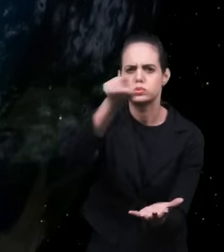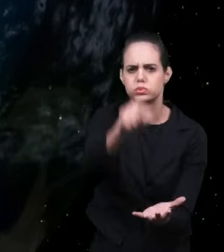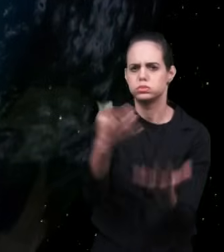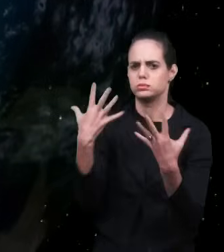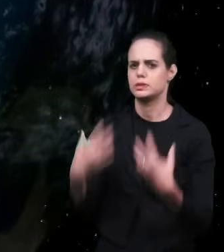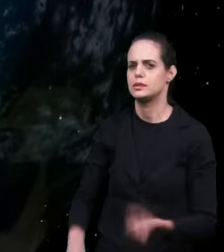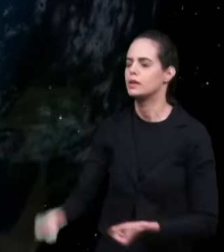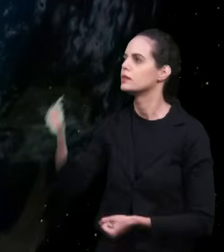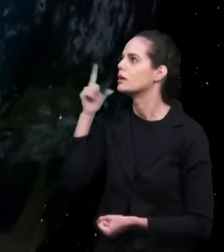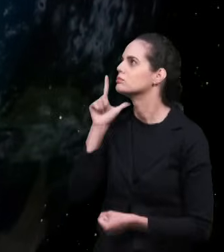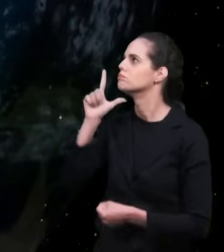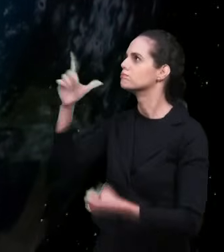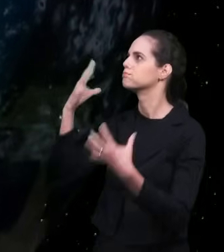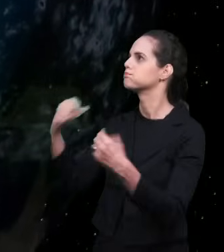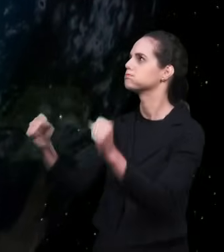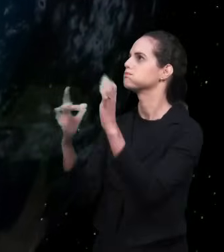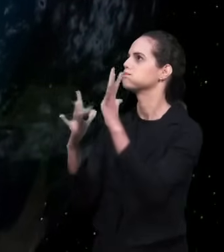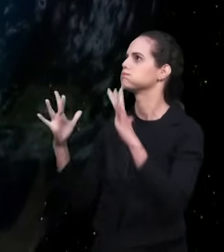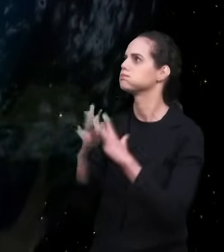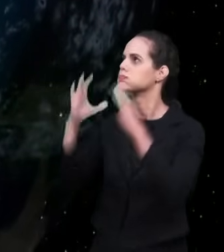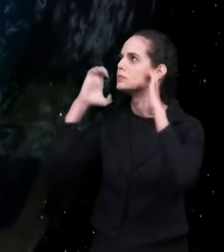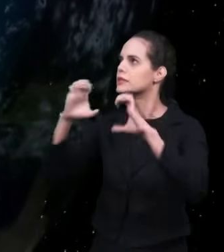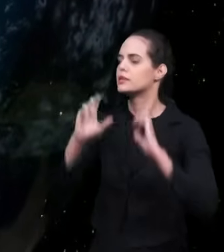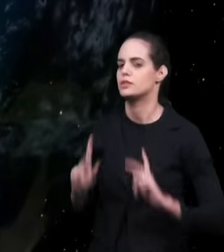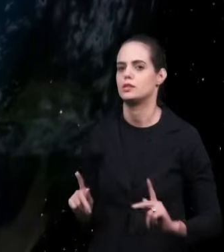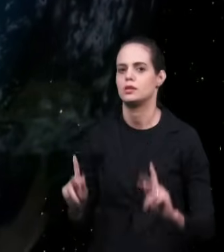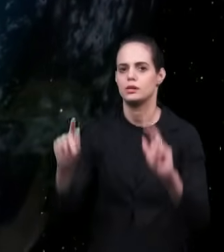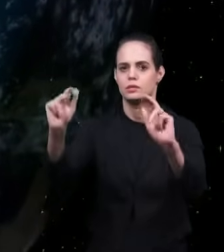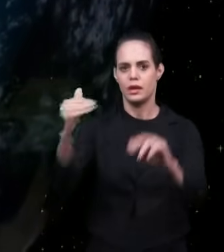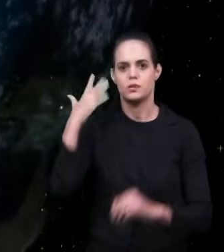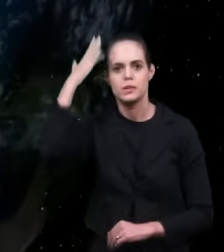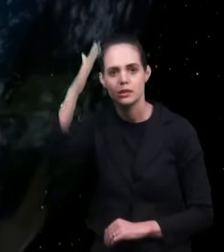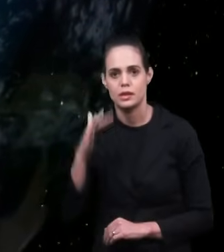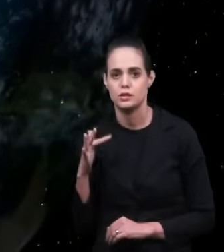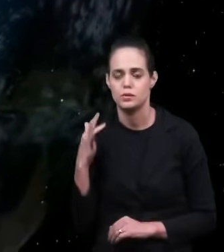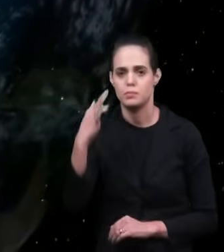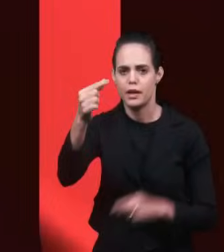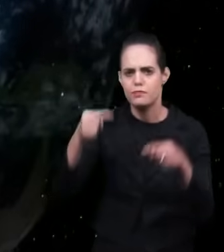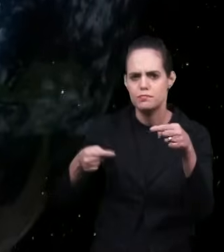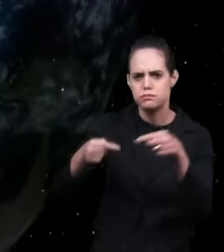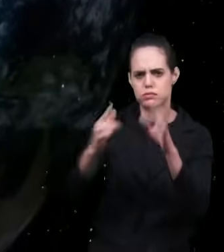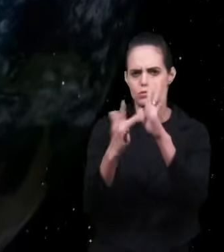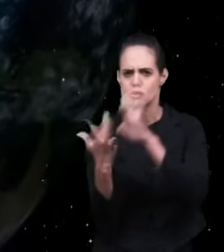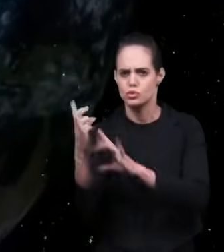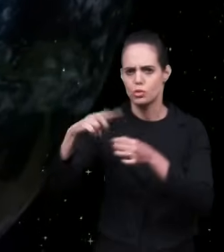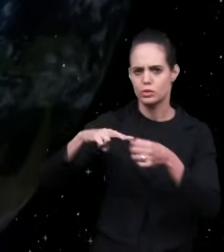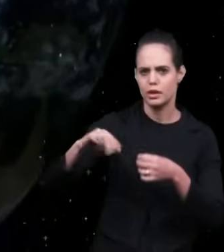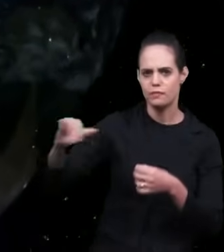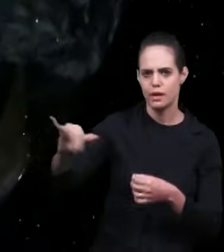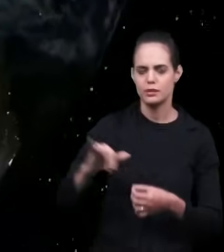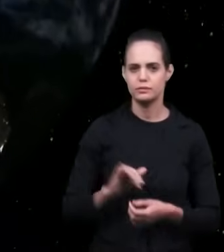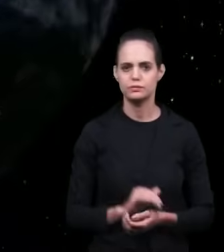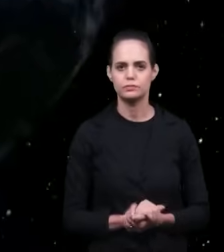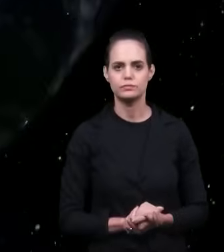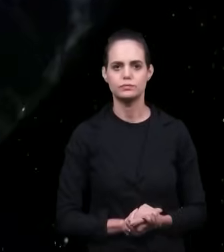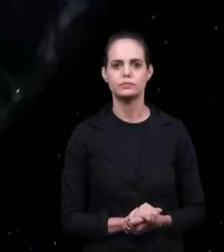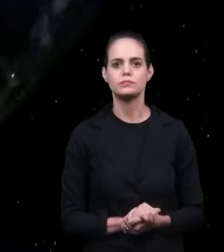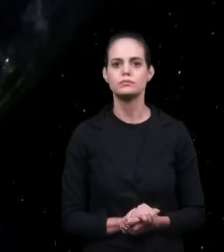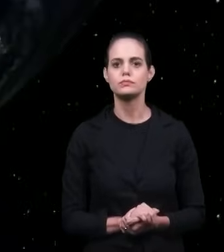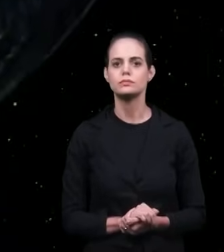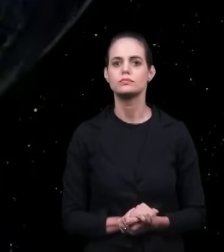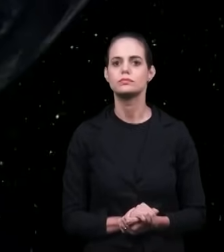alcançadas pelo Evangelho eterno e pela mensagem da breve volta do Senhor Jesus.